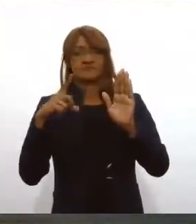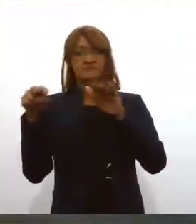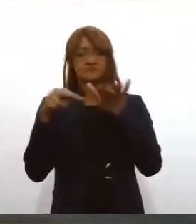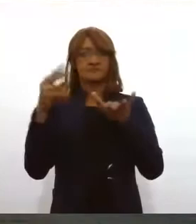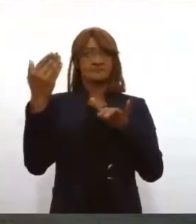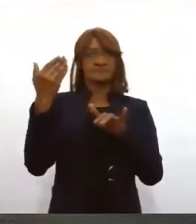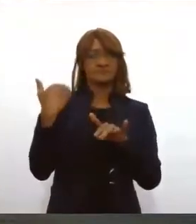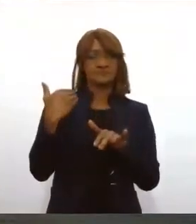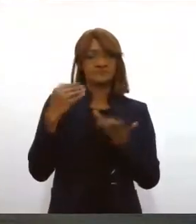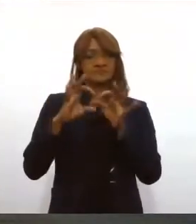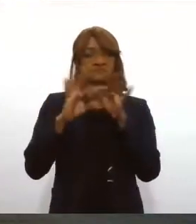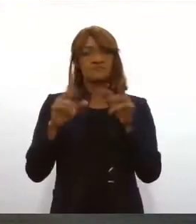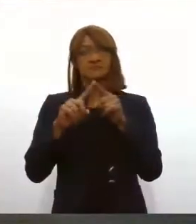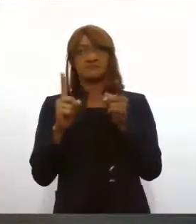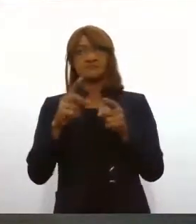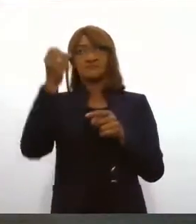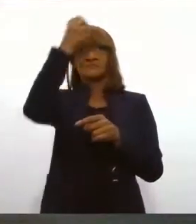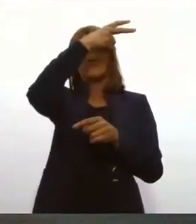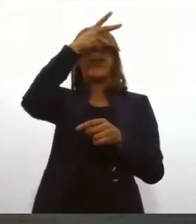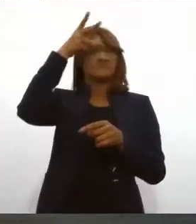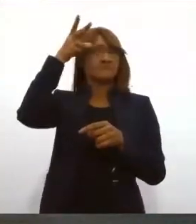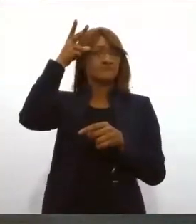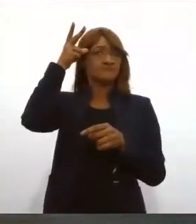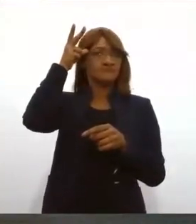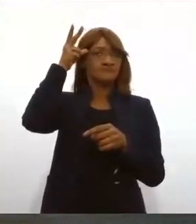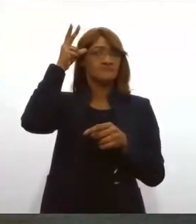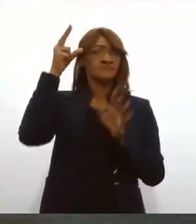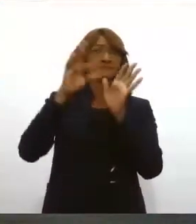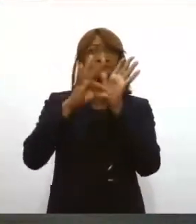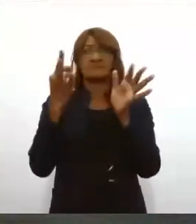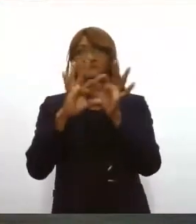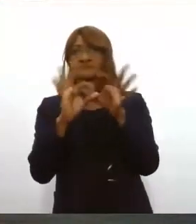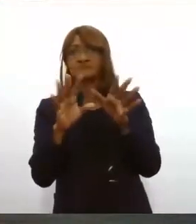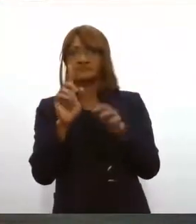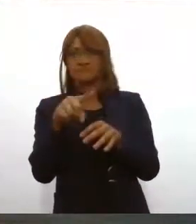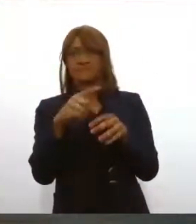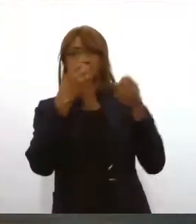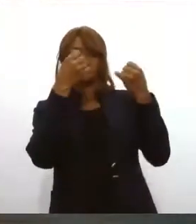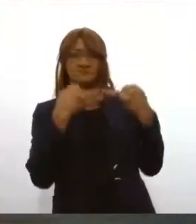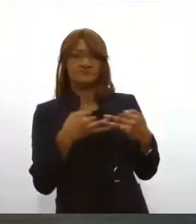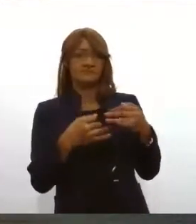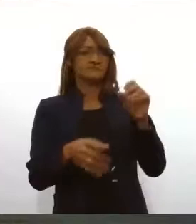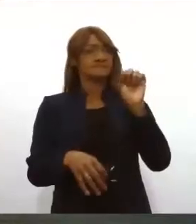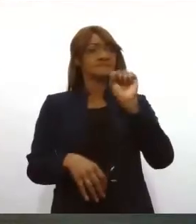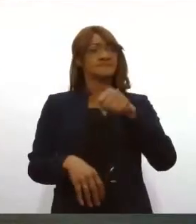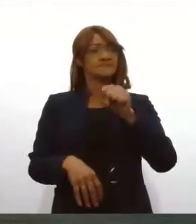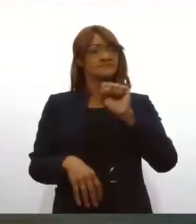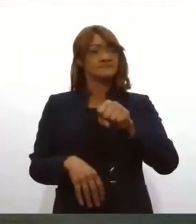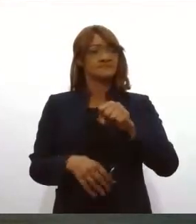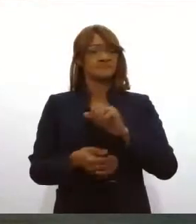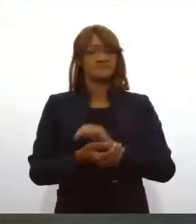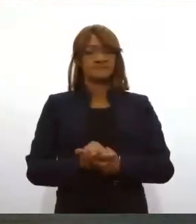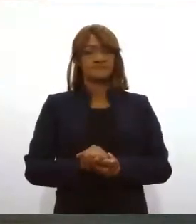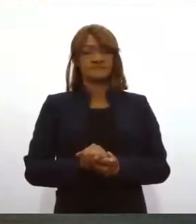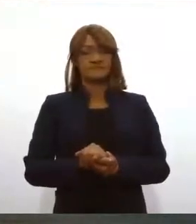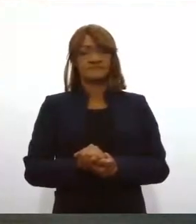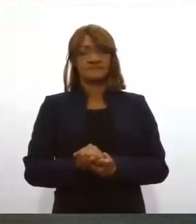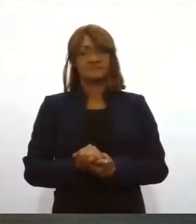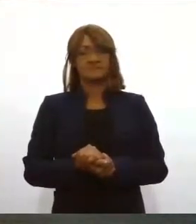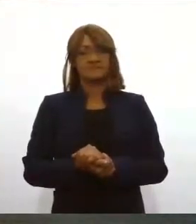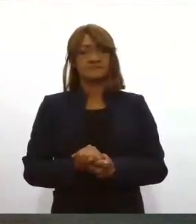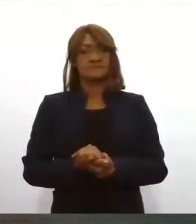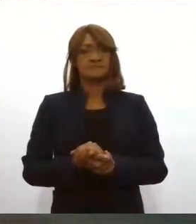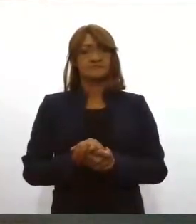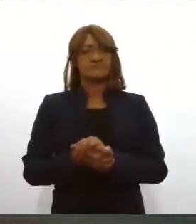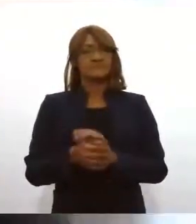que determinam a liberação. Explica para a gente. Isso, na verdade, assim, no entendimento nosso,